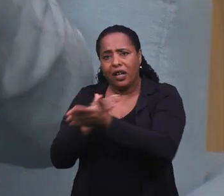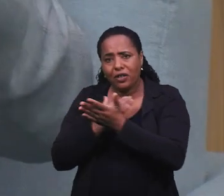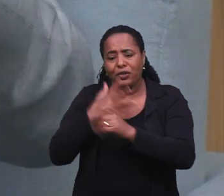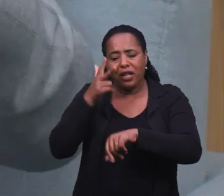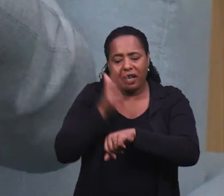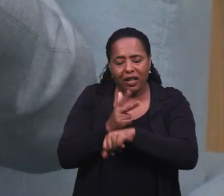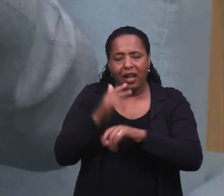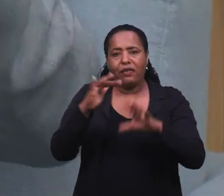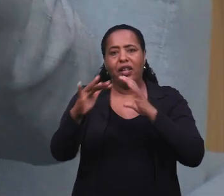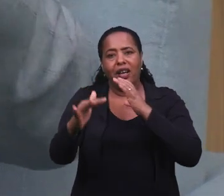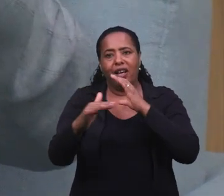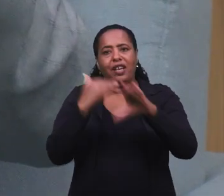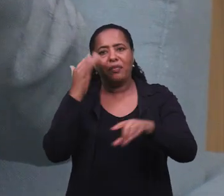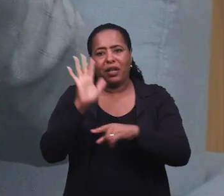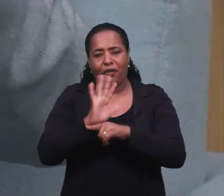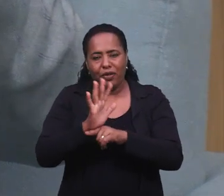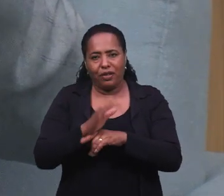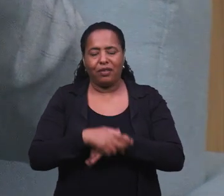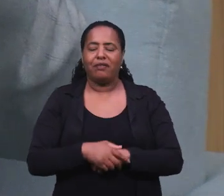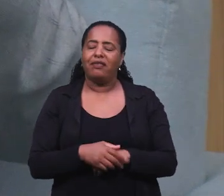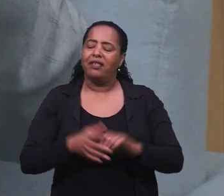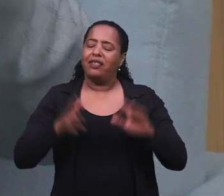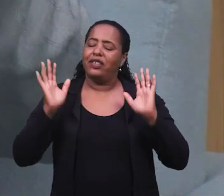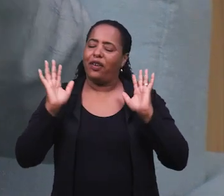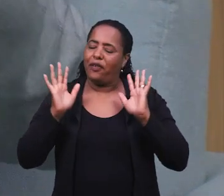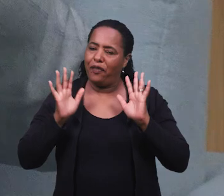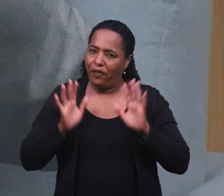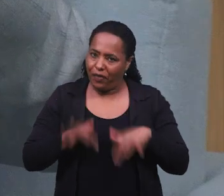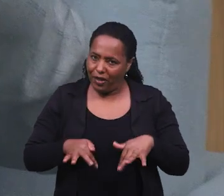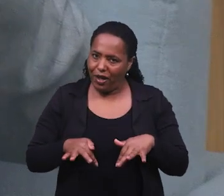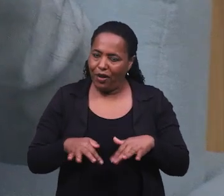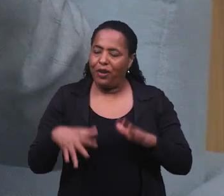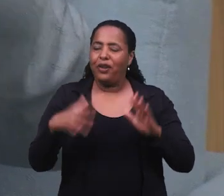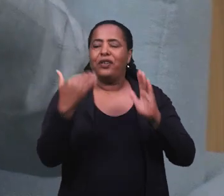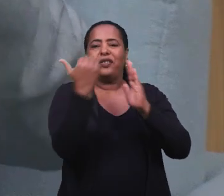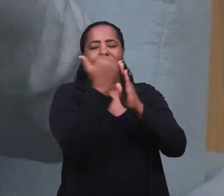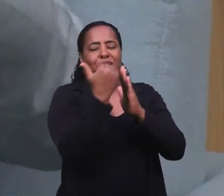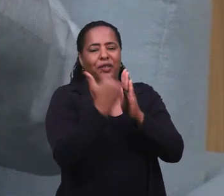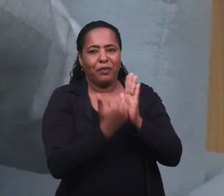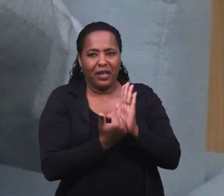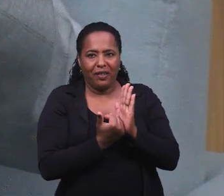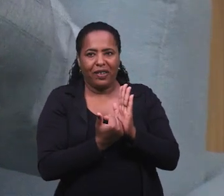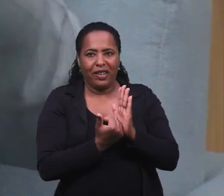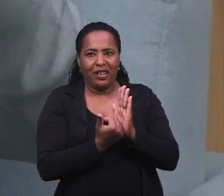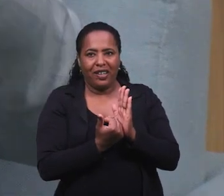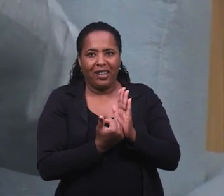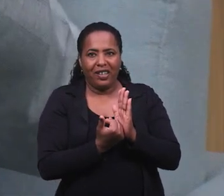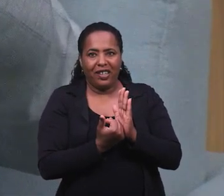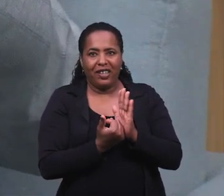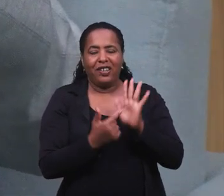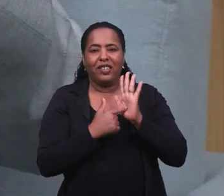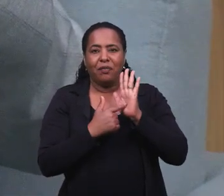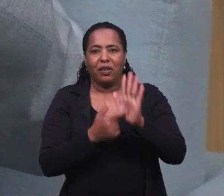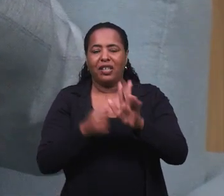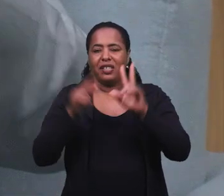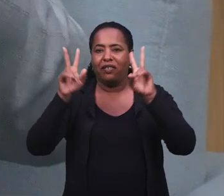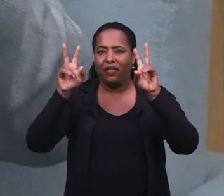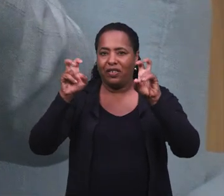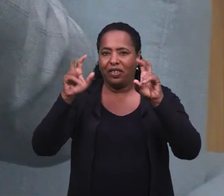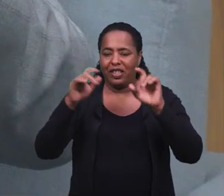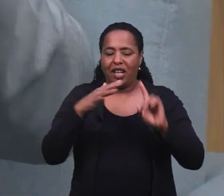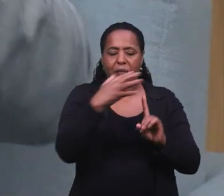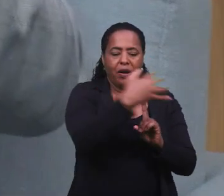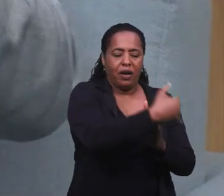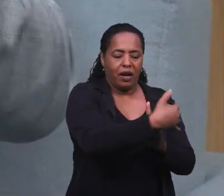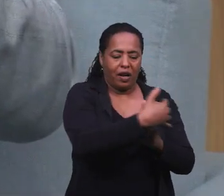igreja, ou você que é o nosso irmão idoso, a nossa irmã idosa, você quer deixar também o seu recado,